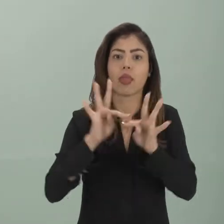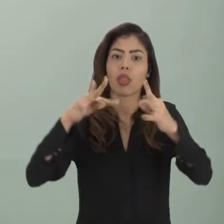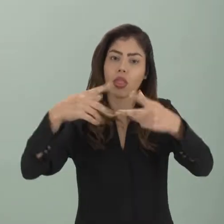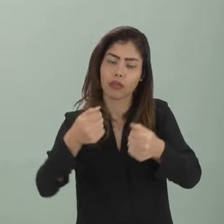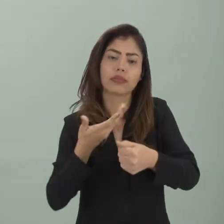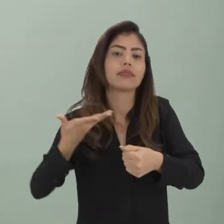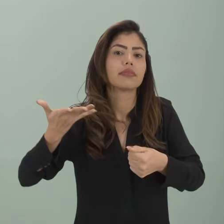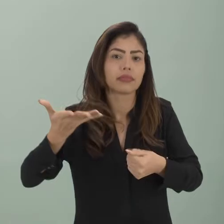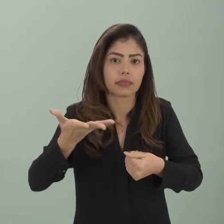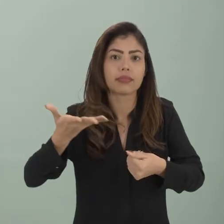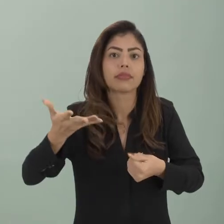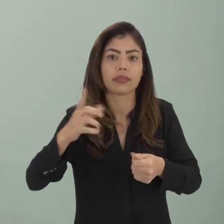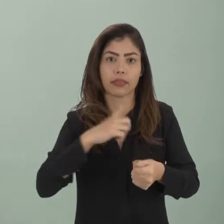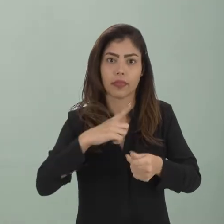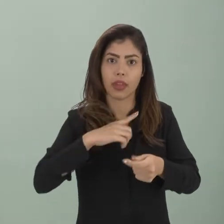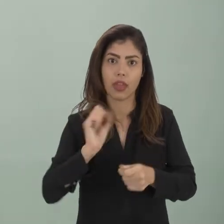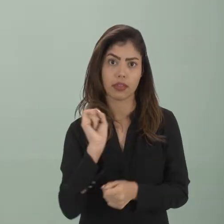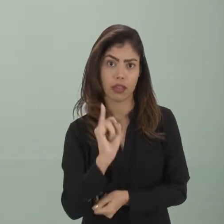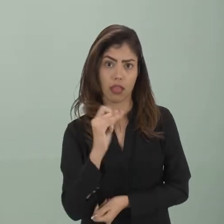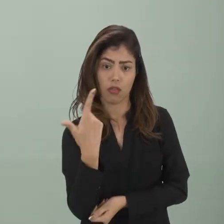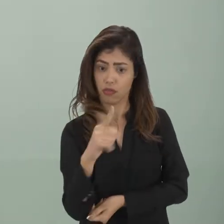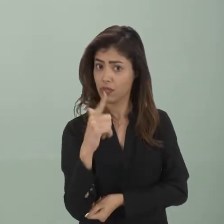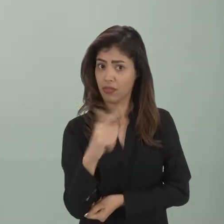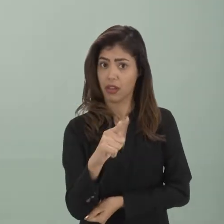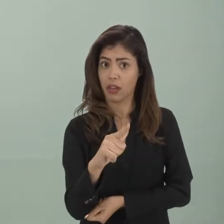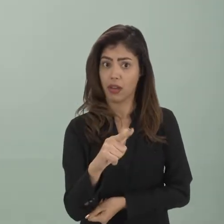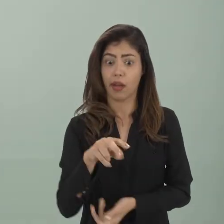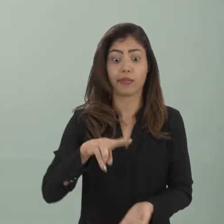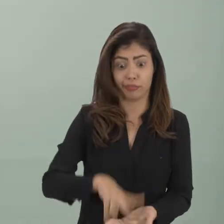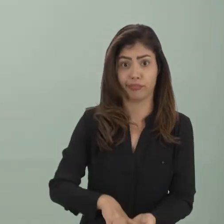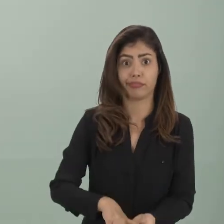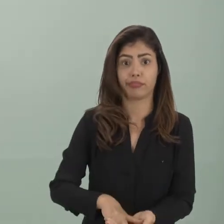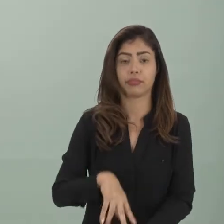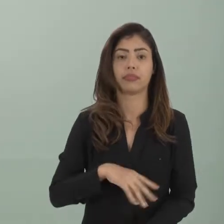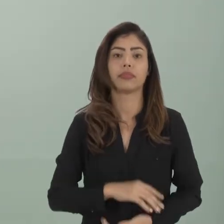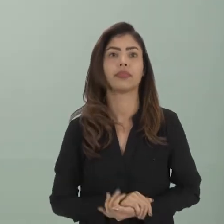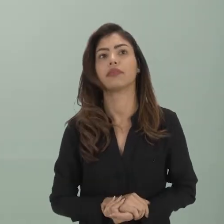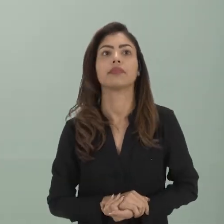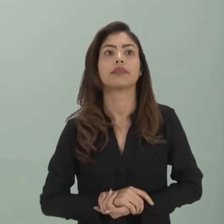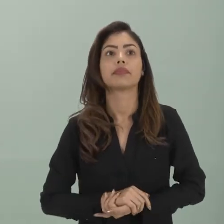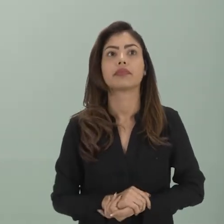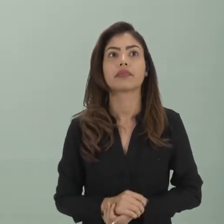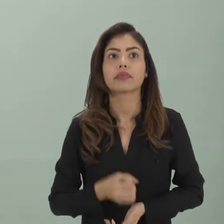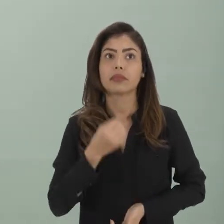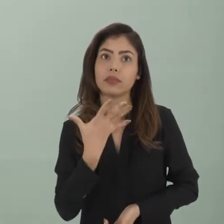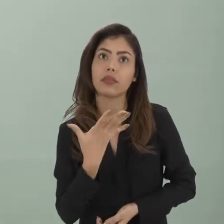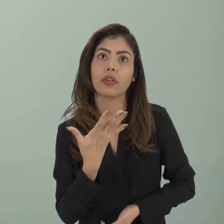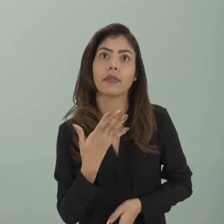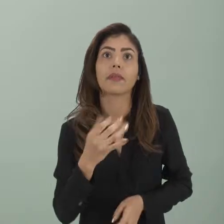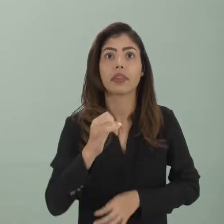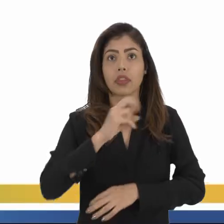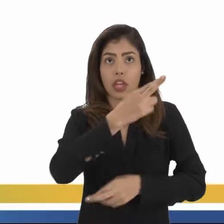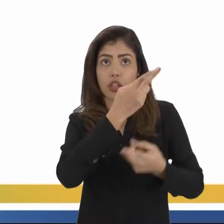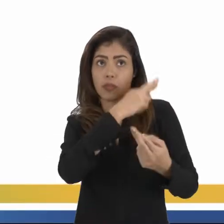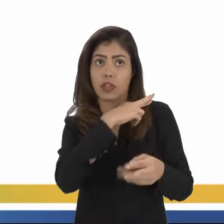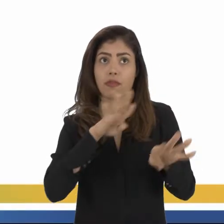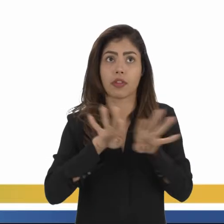não houvesse estabilidade, eu estaria provavelmente ao chão. Bom, ele também é responsável